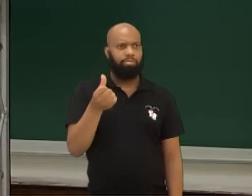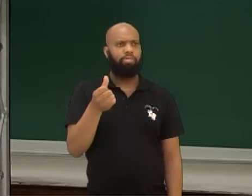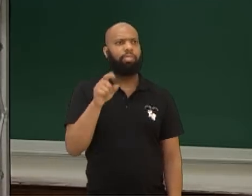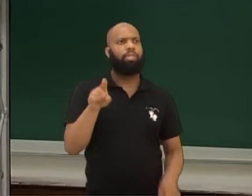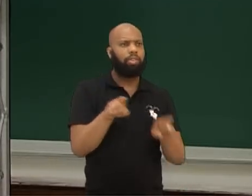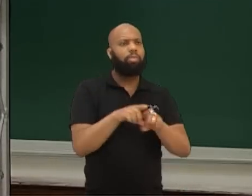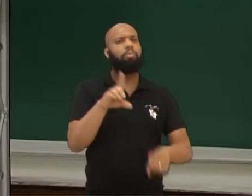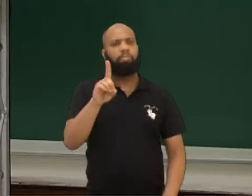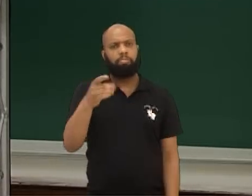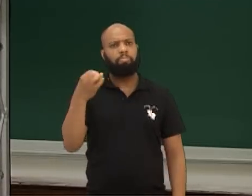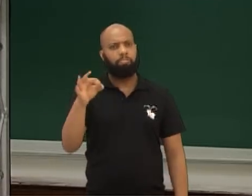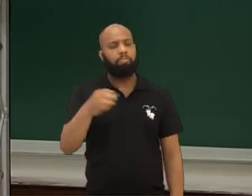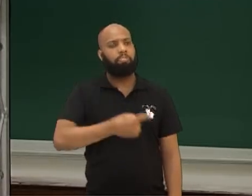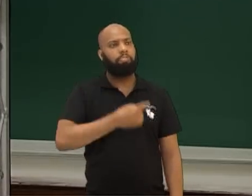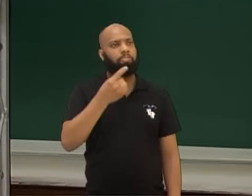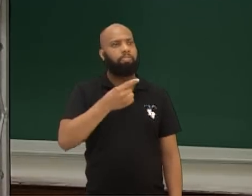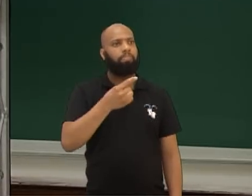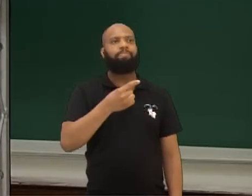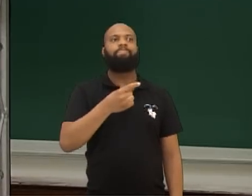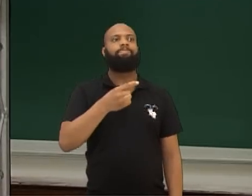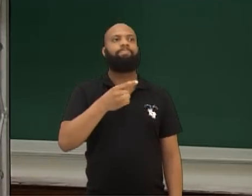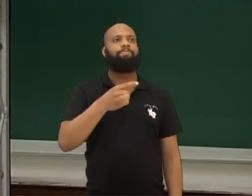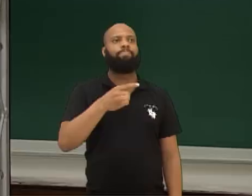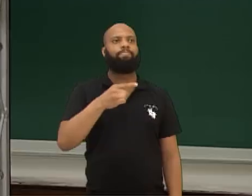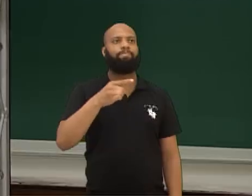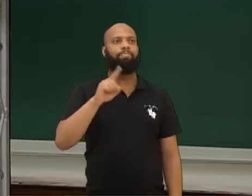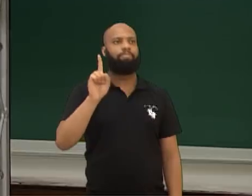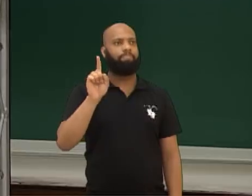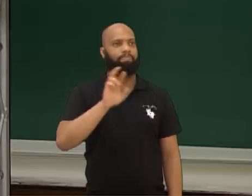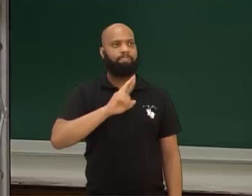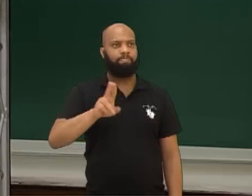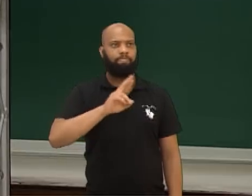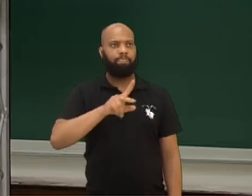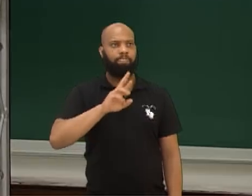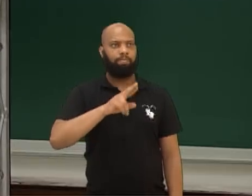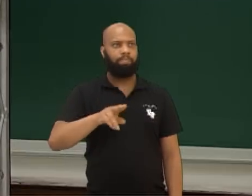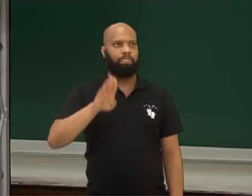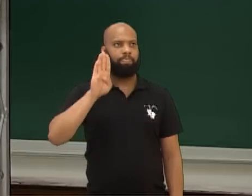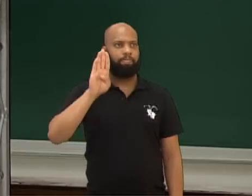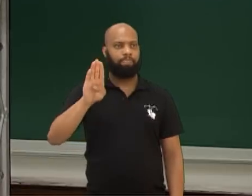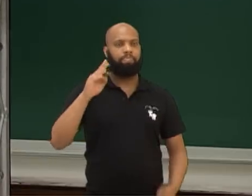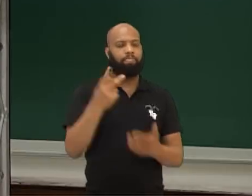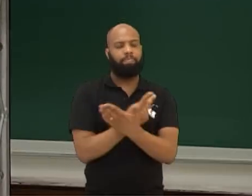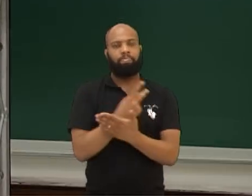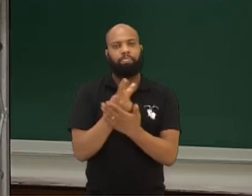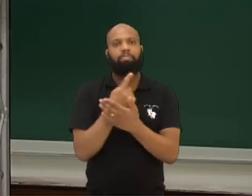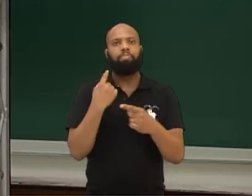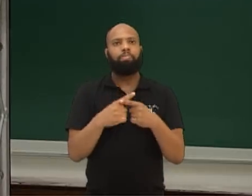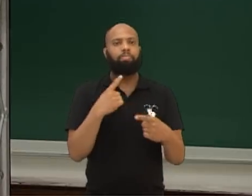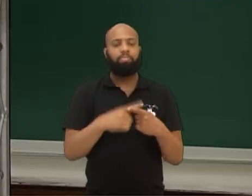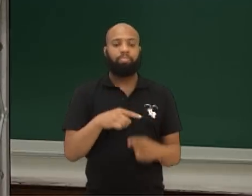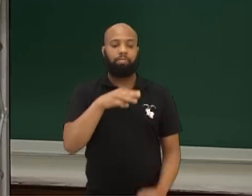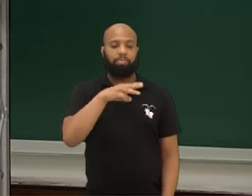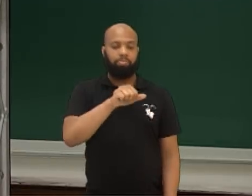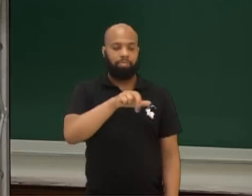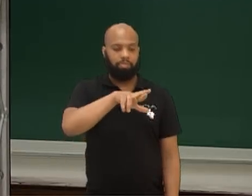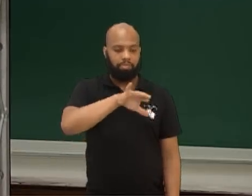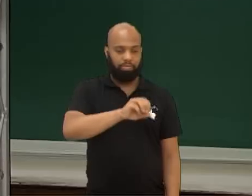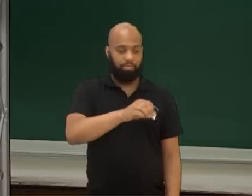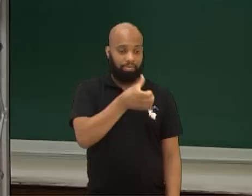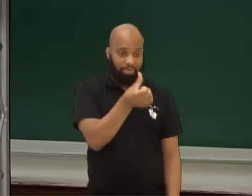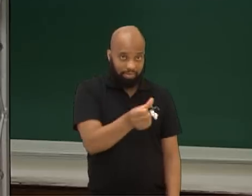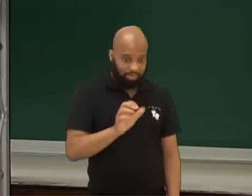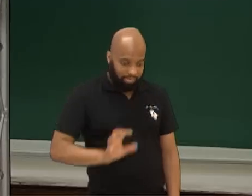aqui tá certo, 10 e 6. Opa, esse aqui já tá errado. Por que tá errado? Porque o Mário não fez